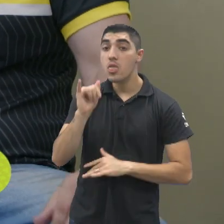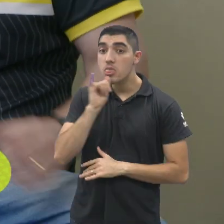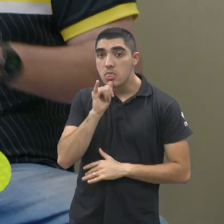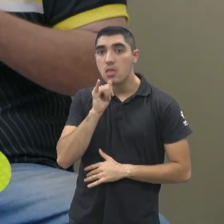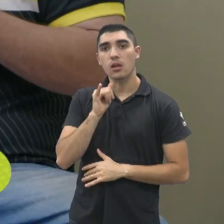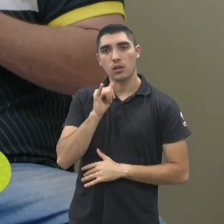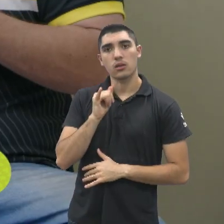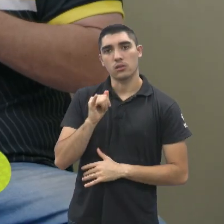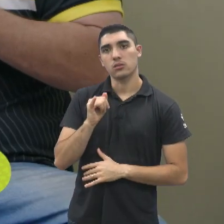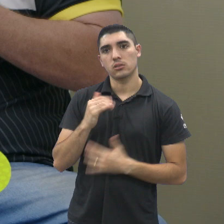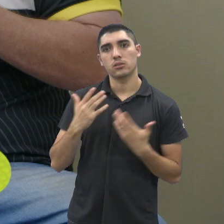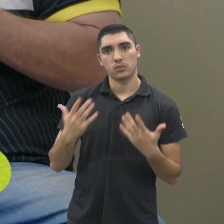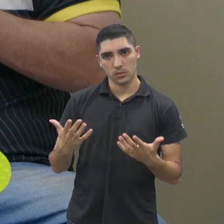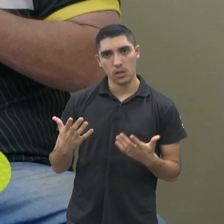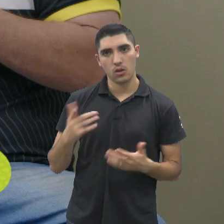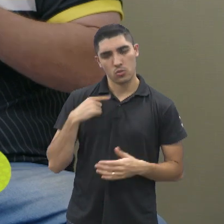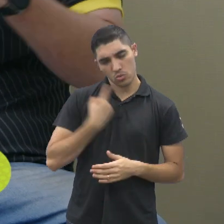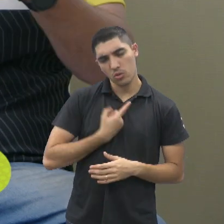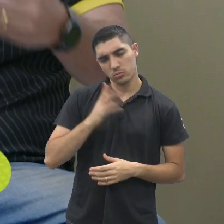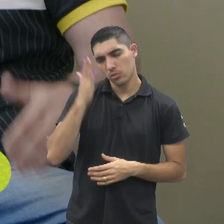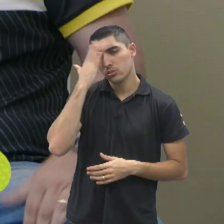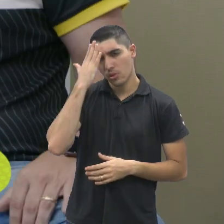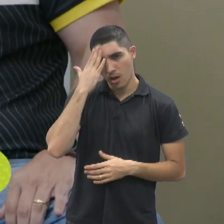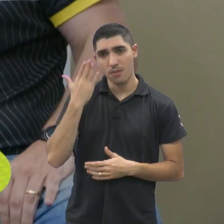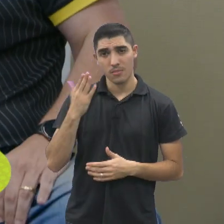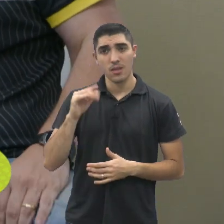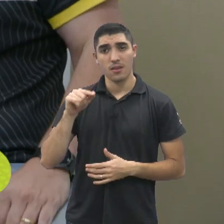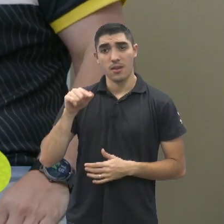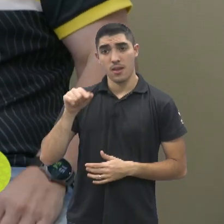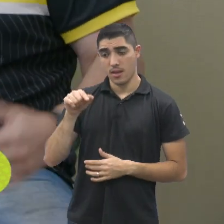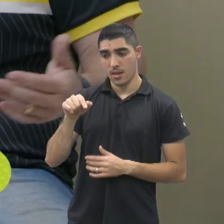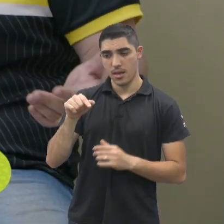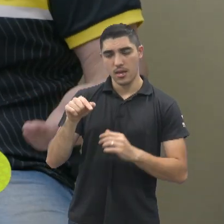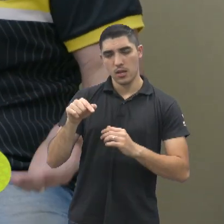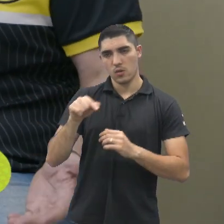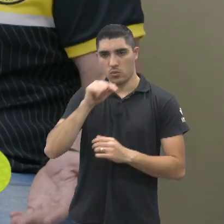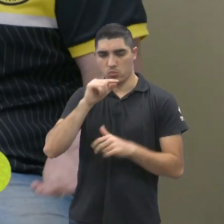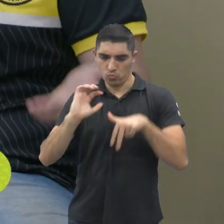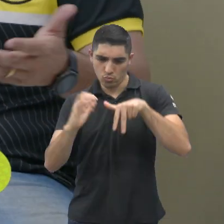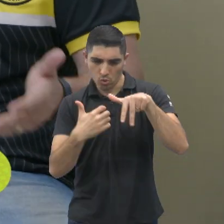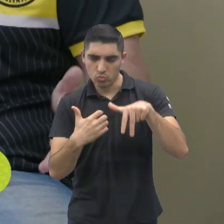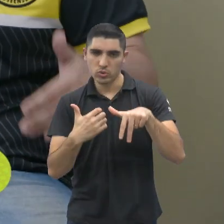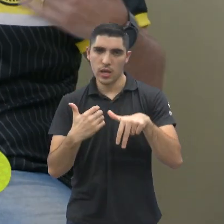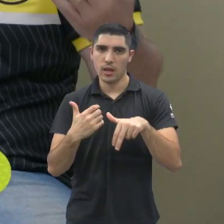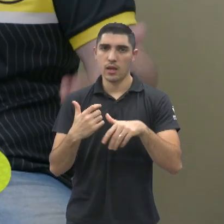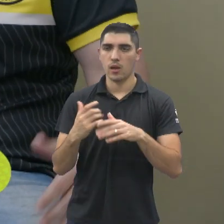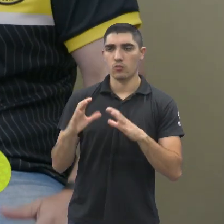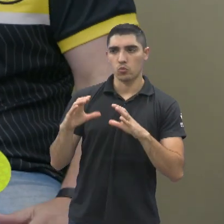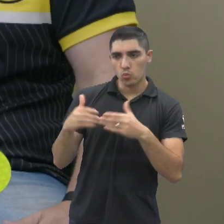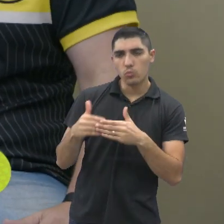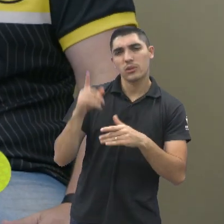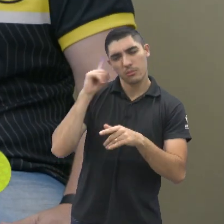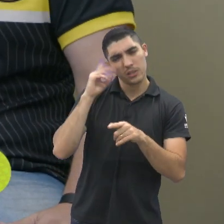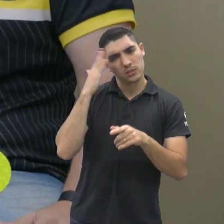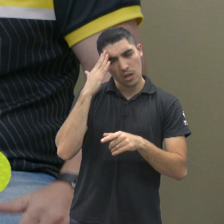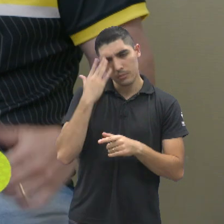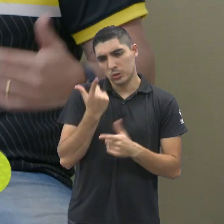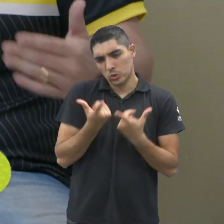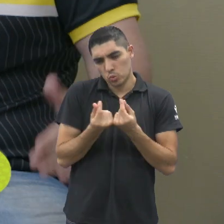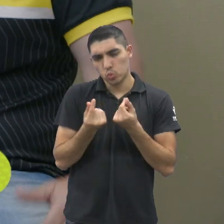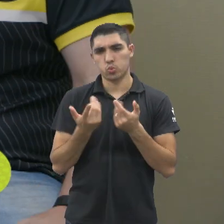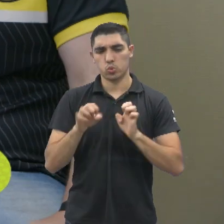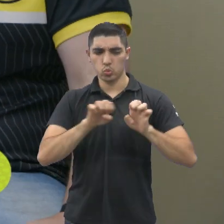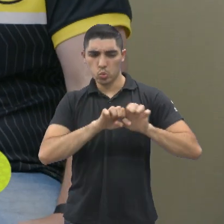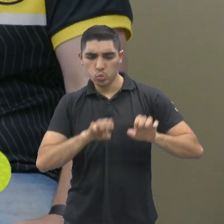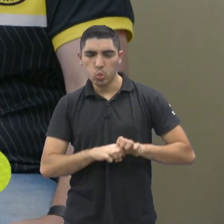história. A gente sabe da condição do time que a gente está montando, sabe das limitações também, né, financeiras, das limitações de estruturas,